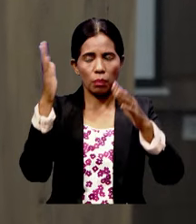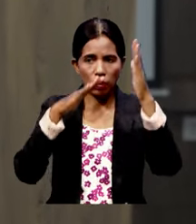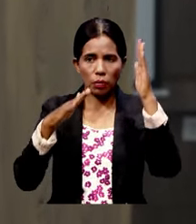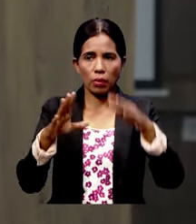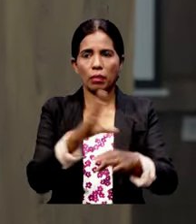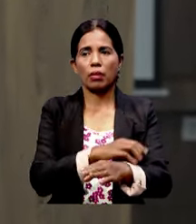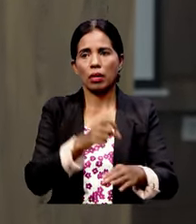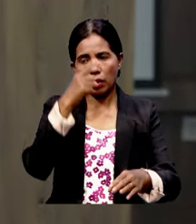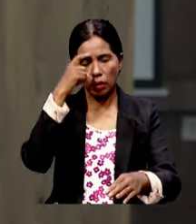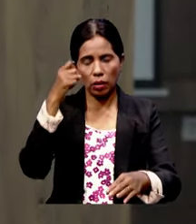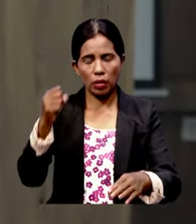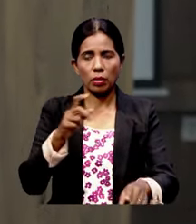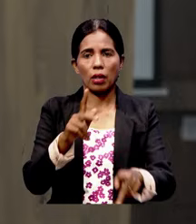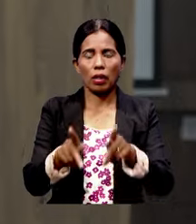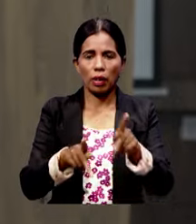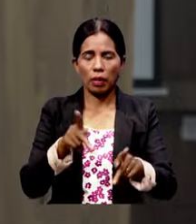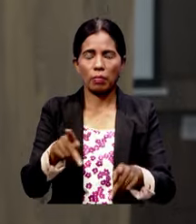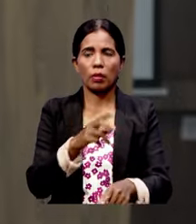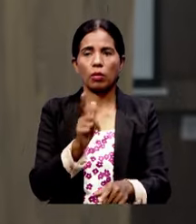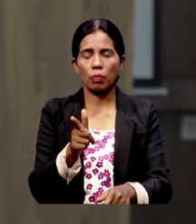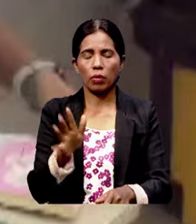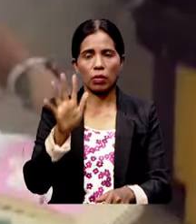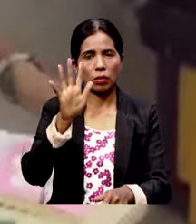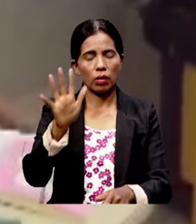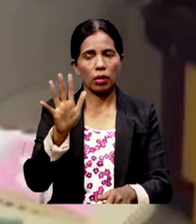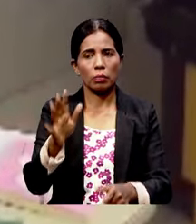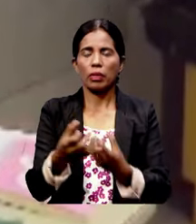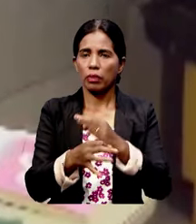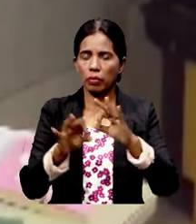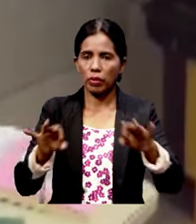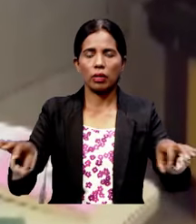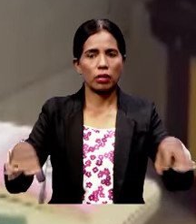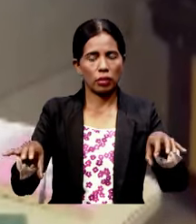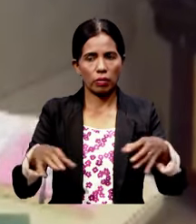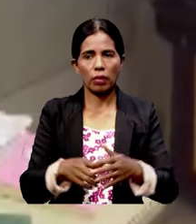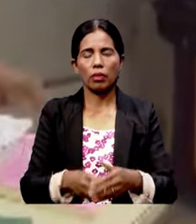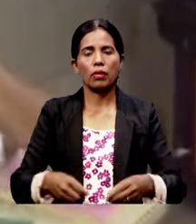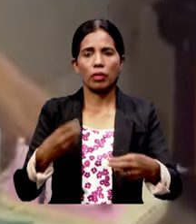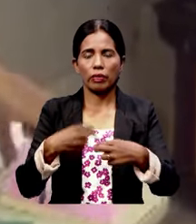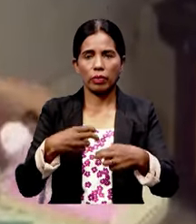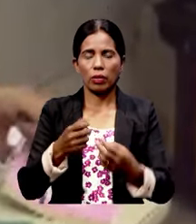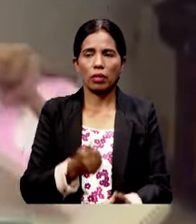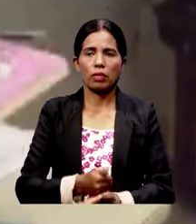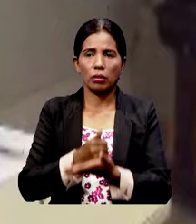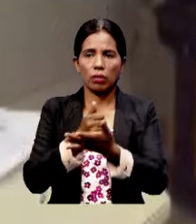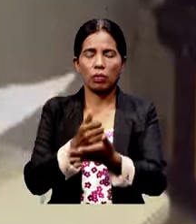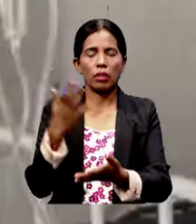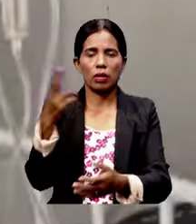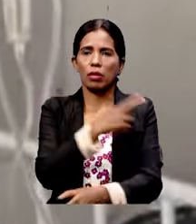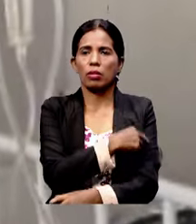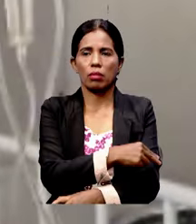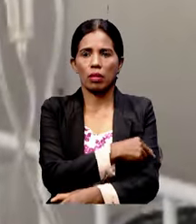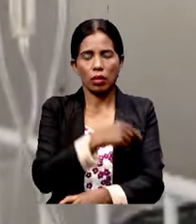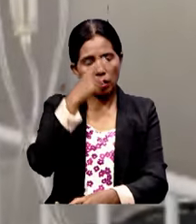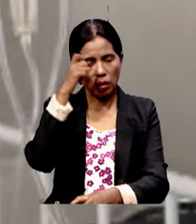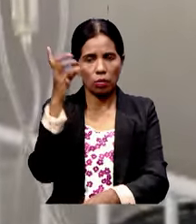humano, também a pessoal saúde Eruanulo Recin Lima termina sirane contrato. Nune foi impacto do atendimento e hospital regional, também